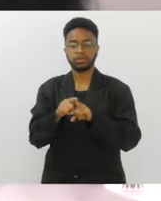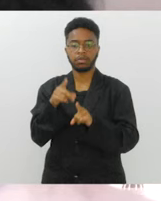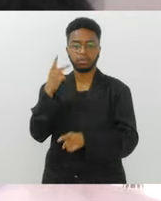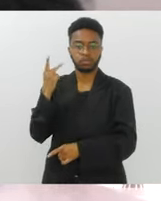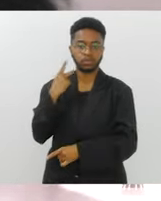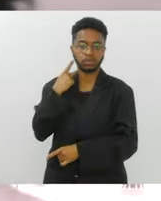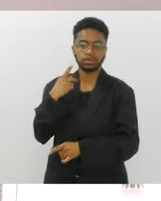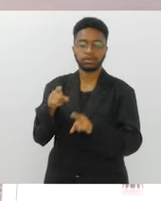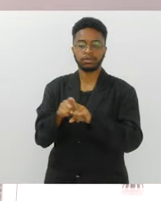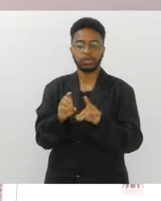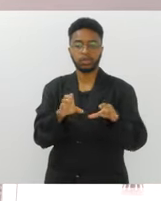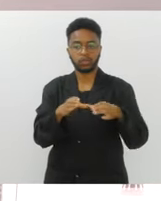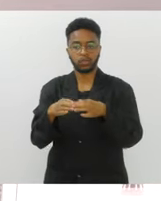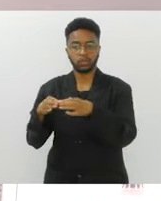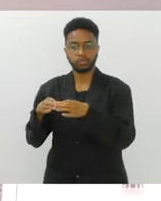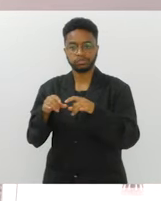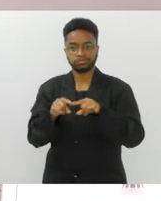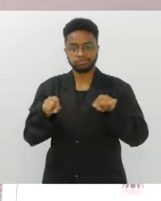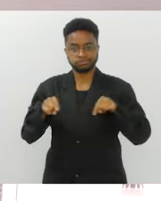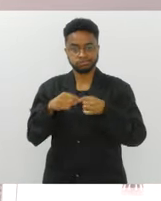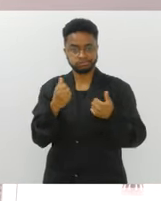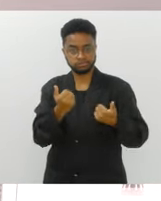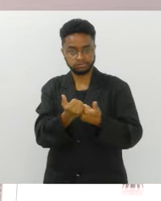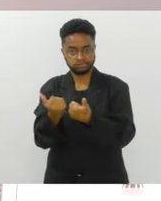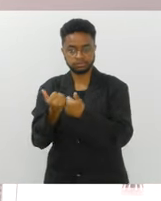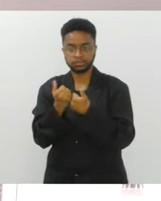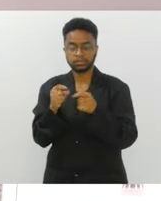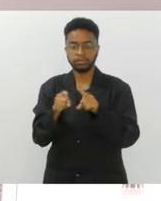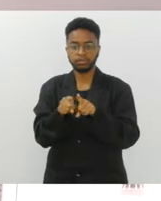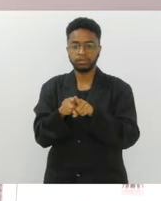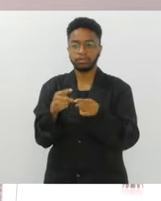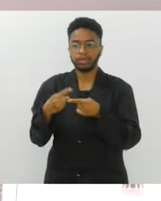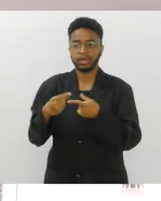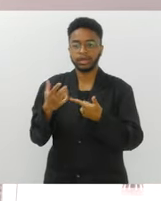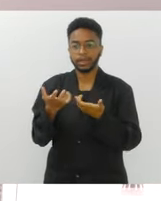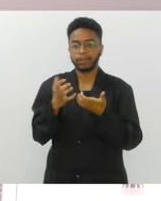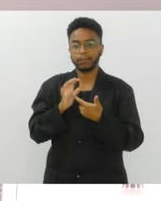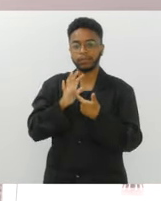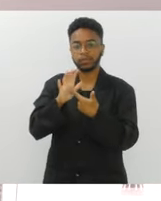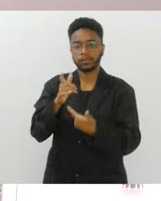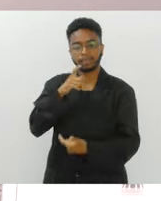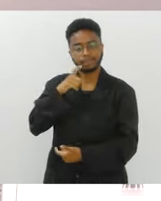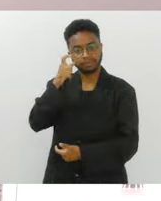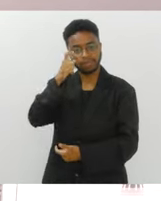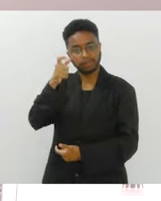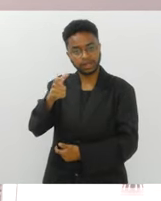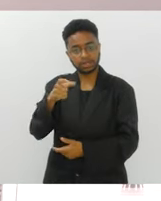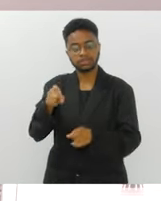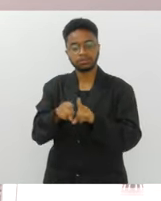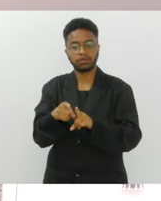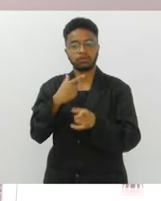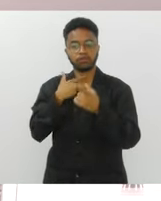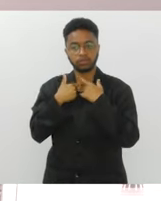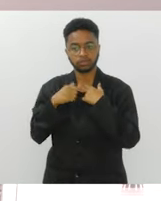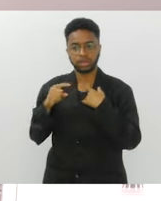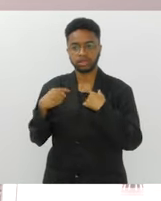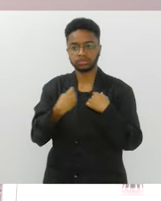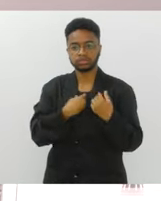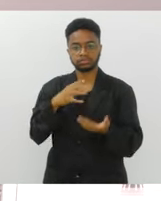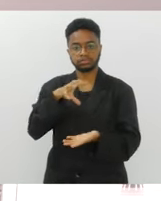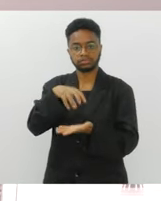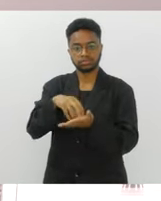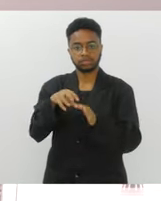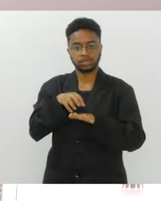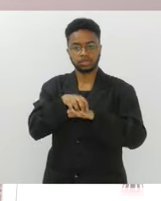equipe de gabinete, para que estivessem demonstrando o interesse e a vontade da agência de transportes